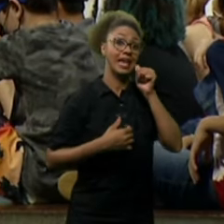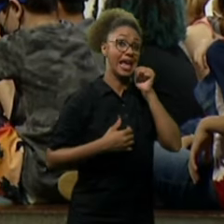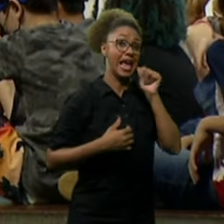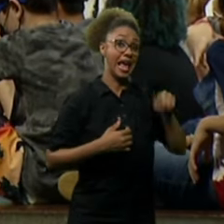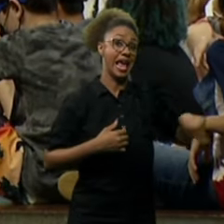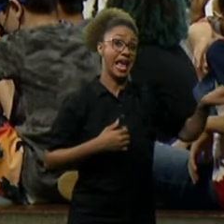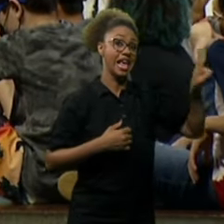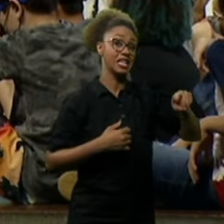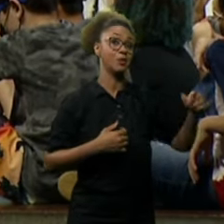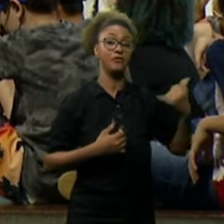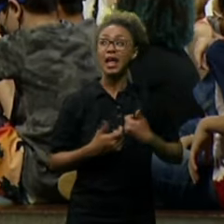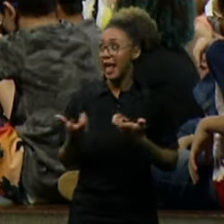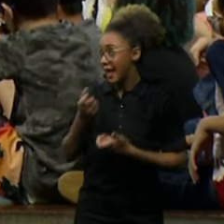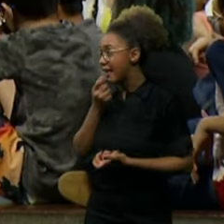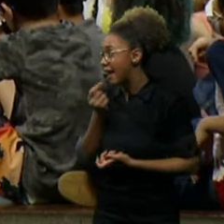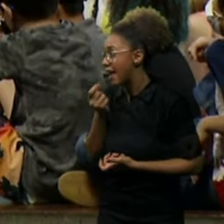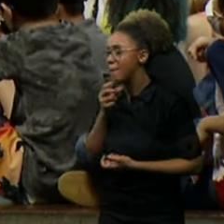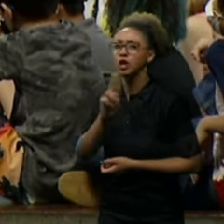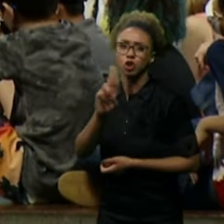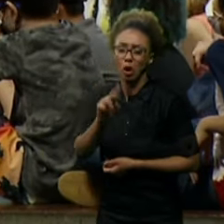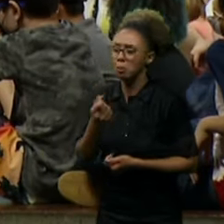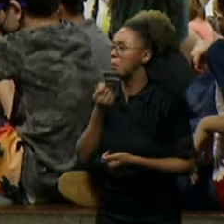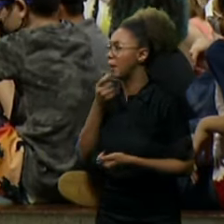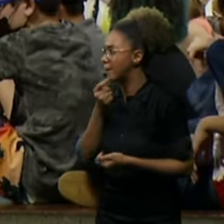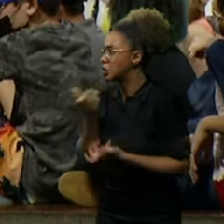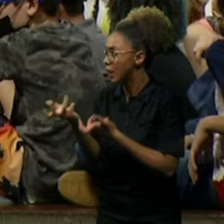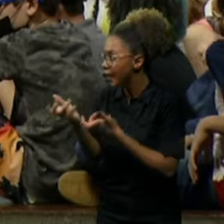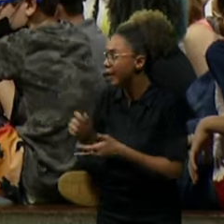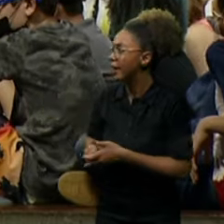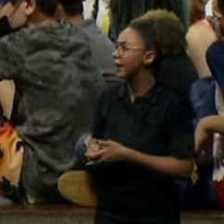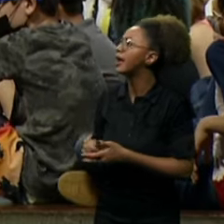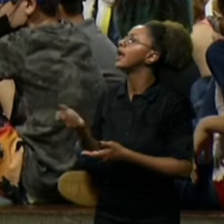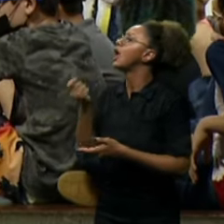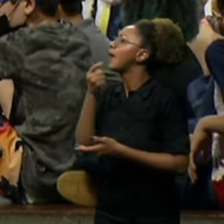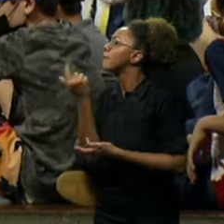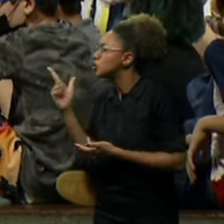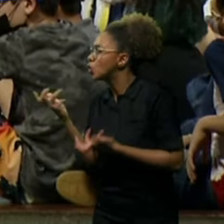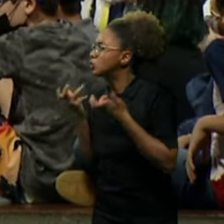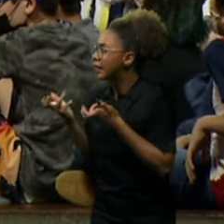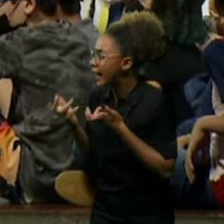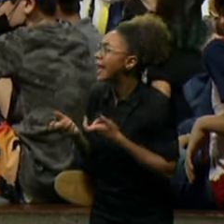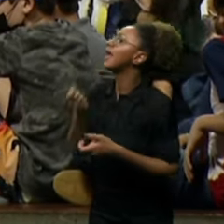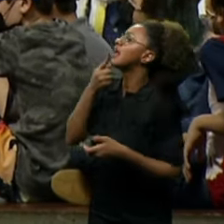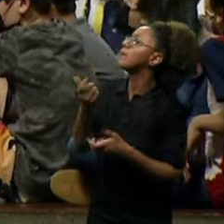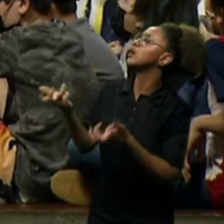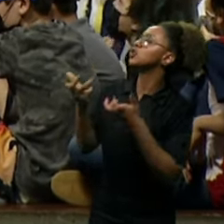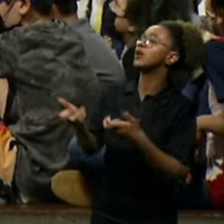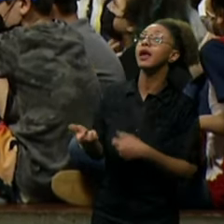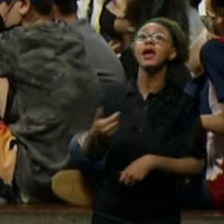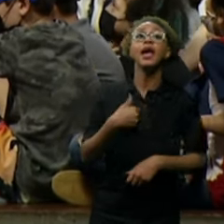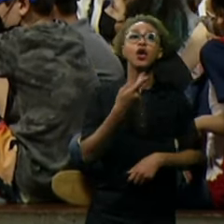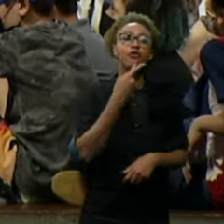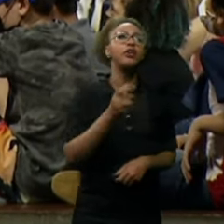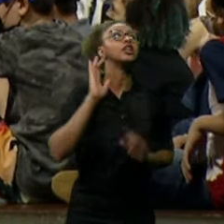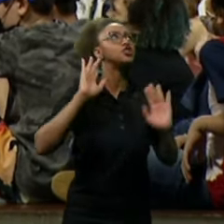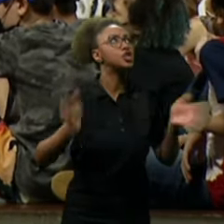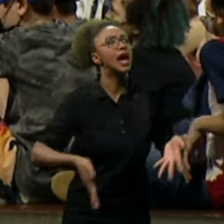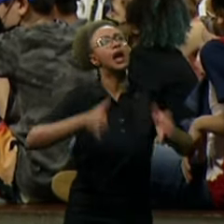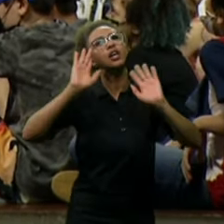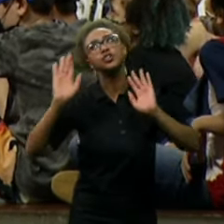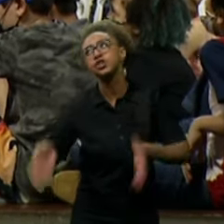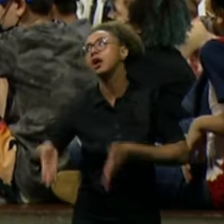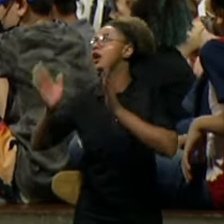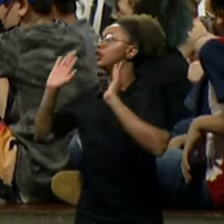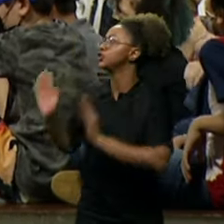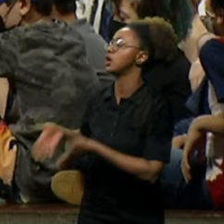para mim se liga nisso aqui que é um remédio tal aí falava o nome do remédio que é um remédio tá eu falava o nome do remédio que tá o remédio aí eu dizia Já tomei Já tomei